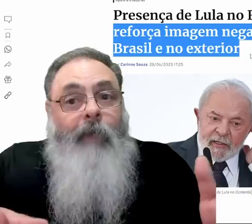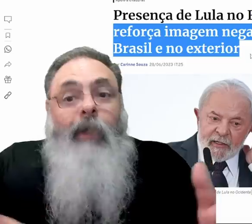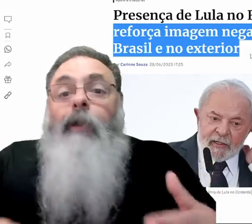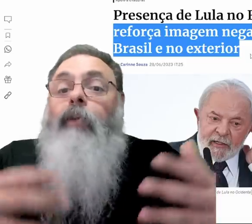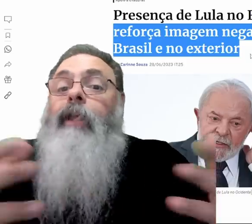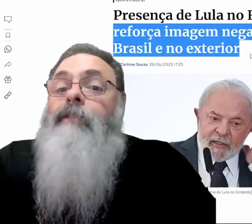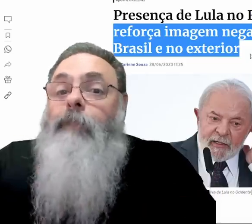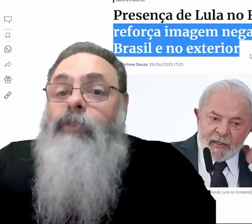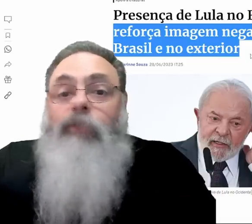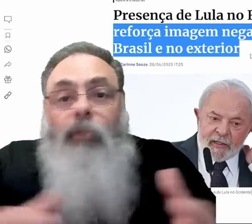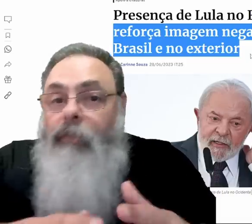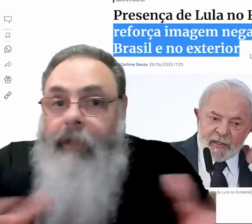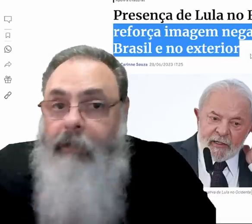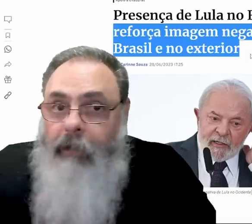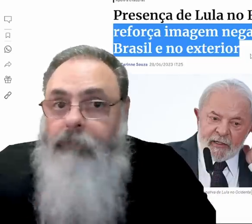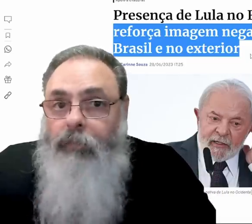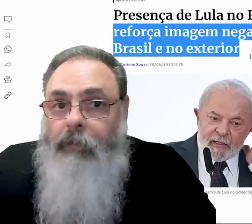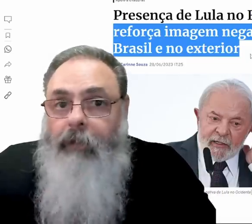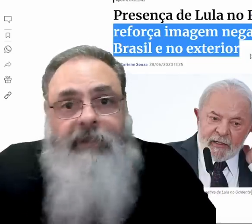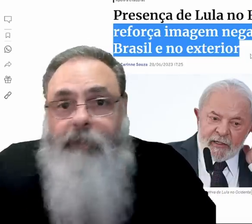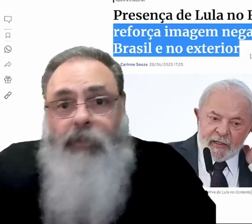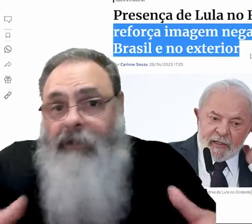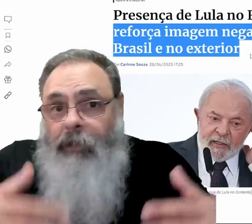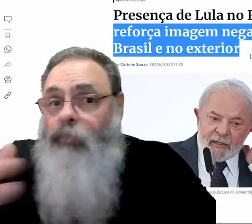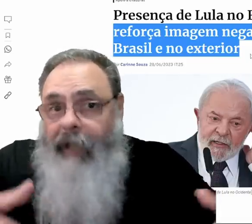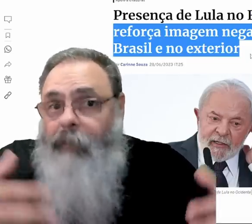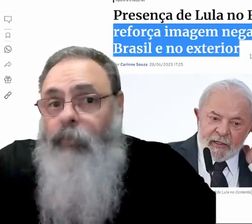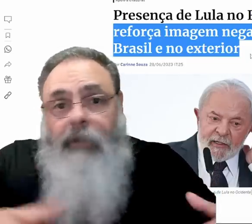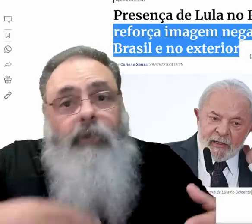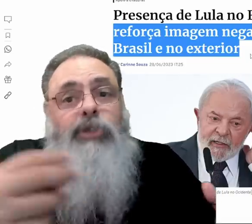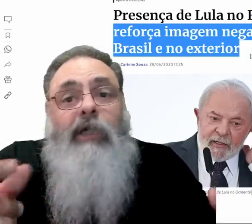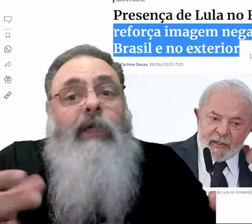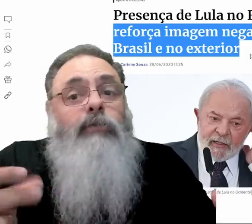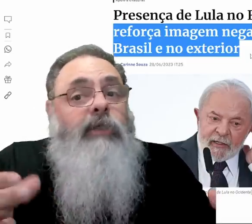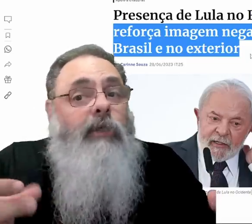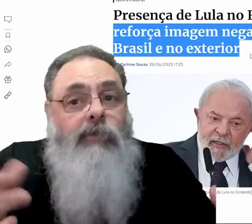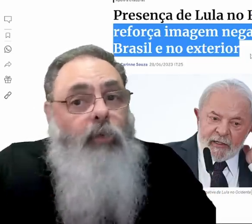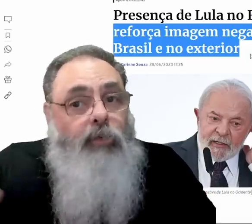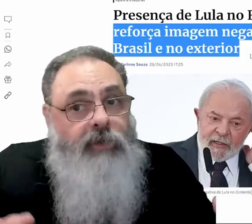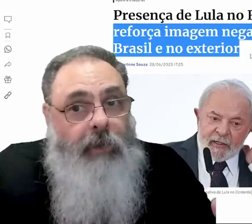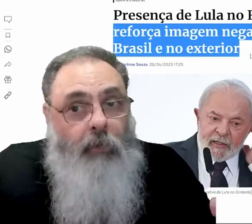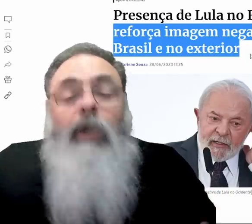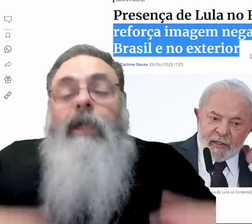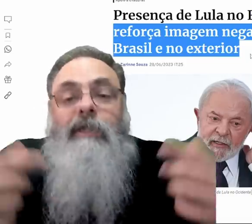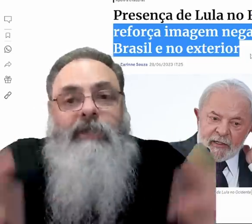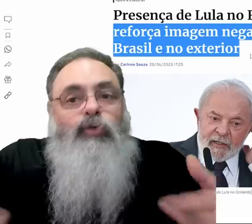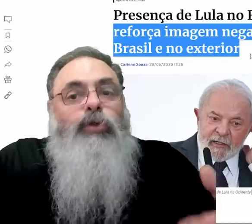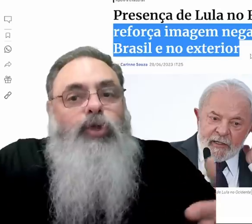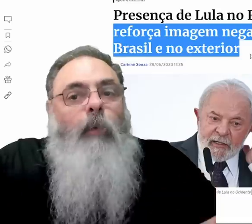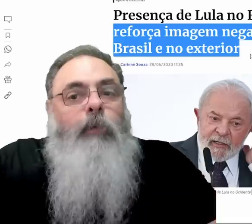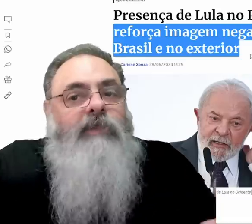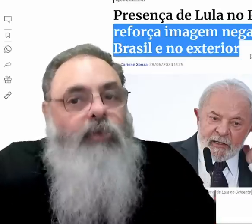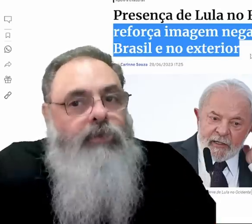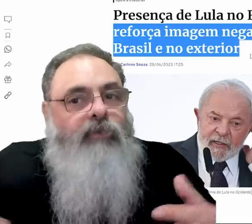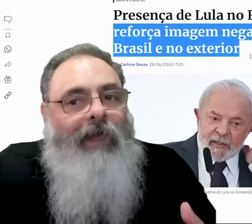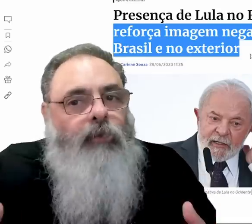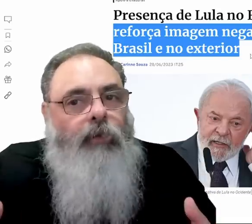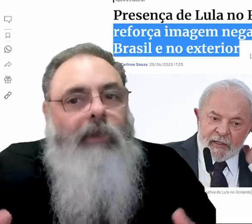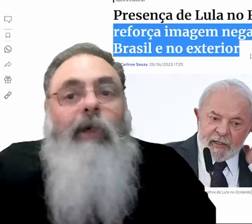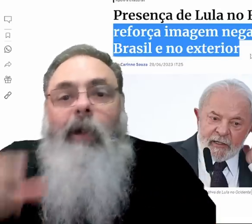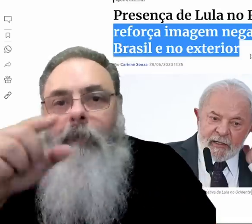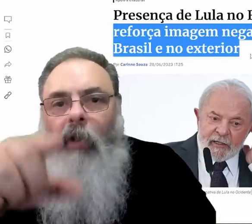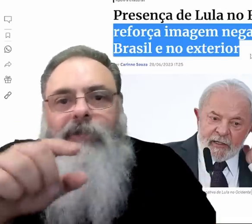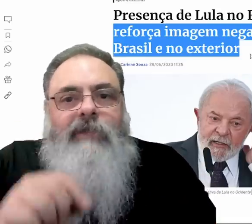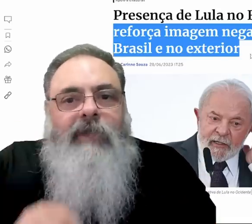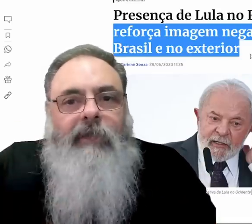porque porque esse pessoal não ganha do Lula esse pessoal já tentou ganhar do Lula durante anos e anos e não conseguiu se Surgiu uma posição de fato